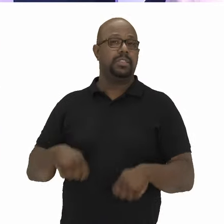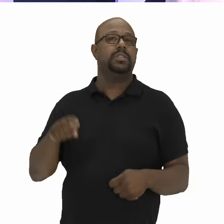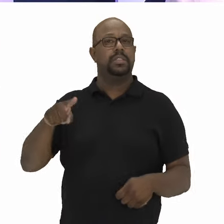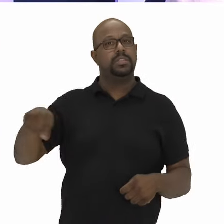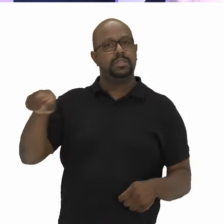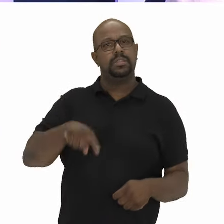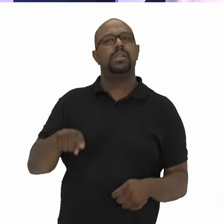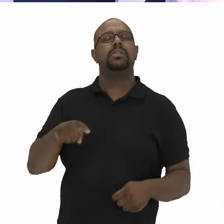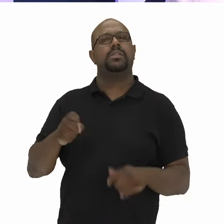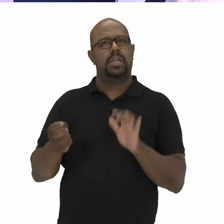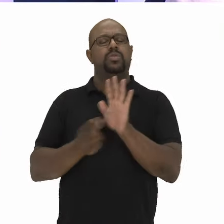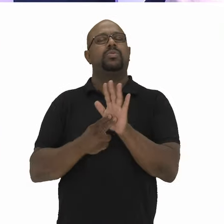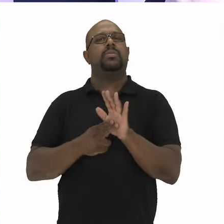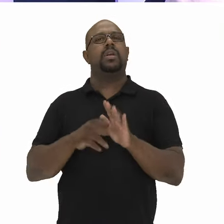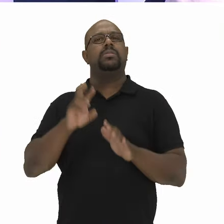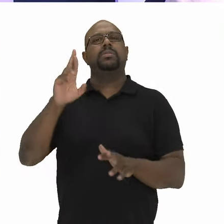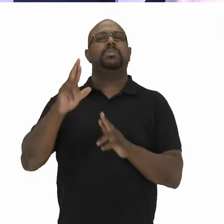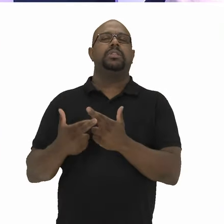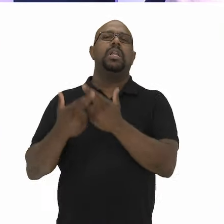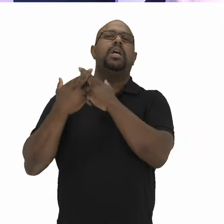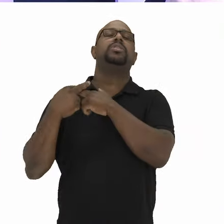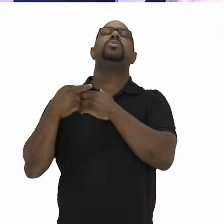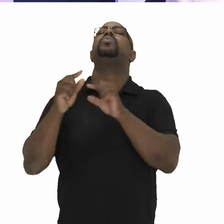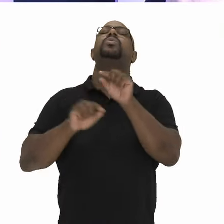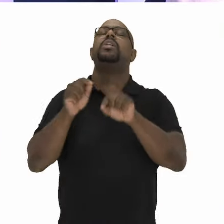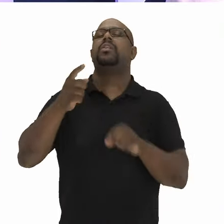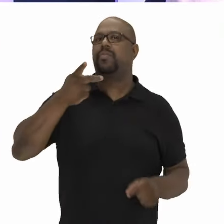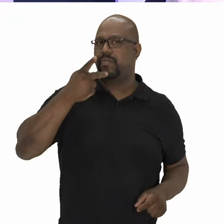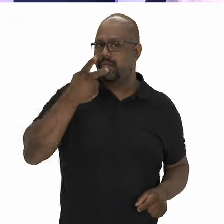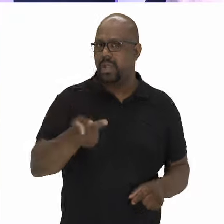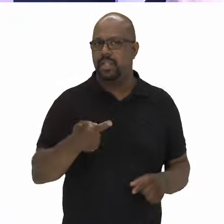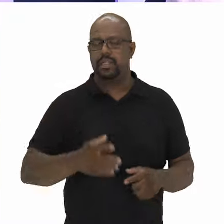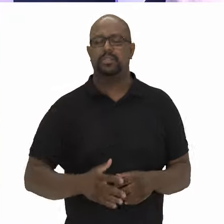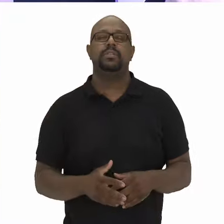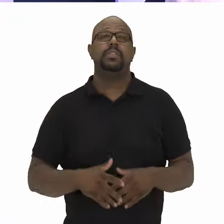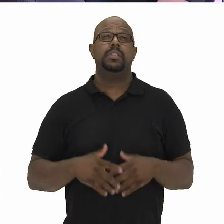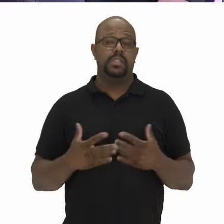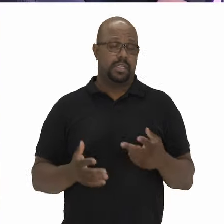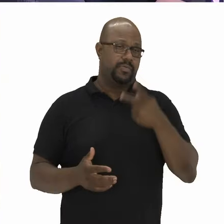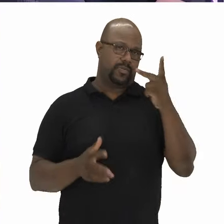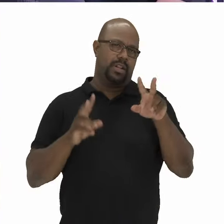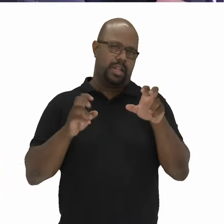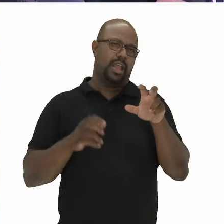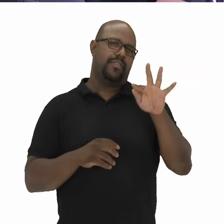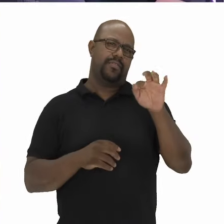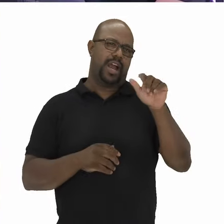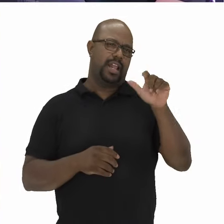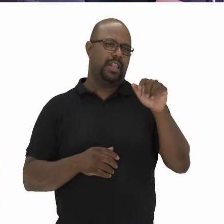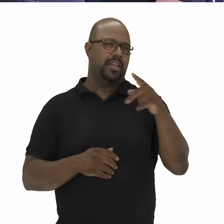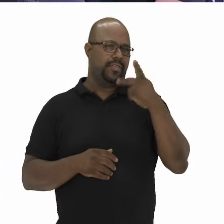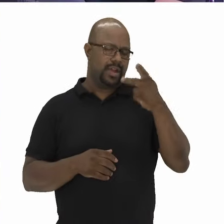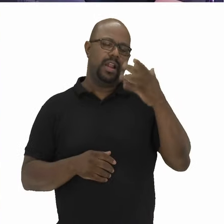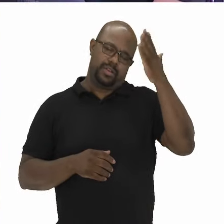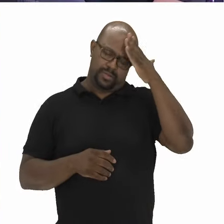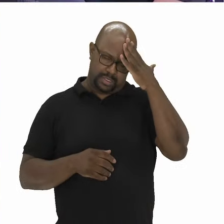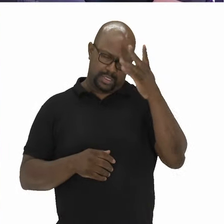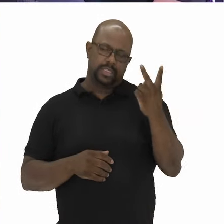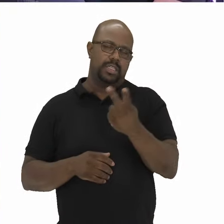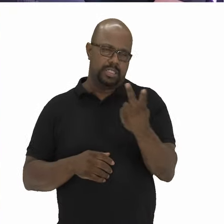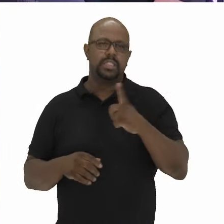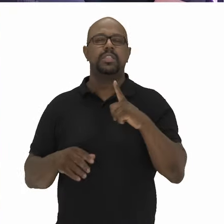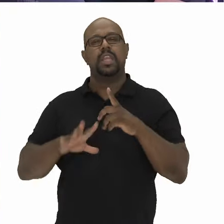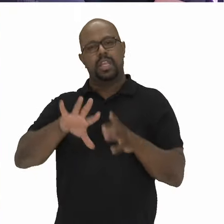preciso que também eles assuma essa abilidade da fala né E por falar em fala